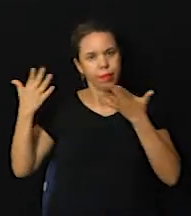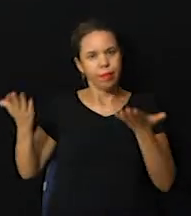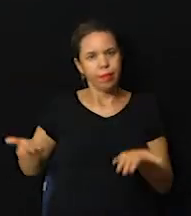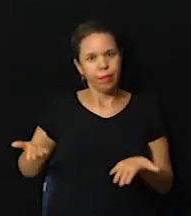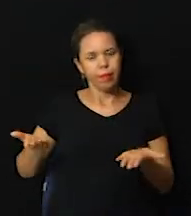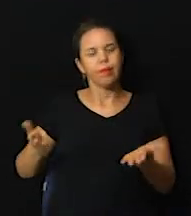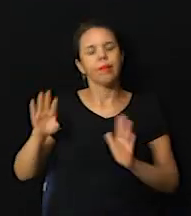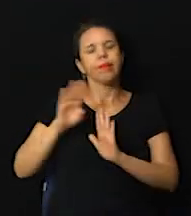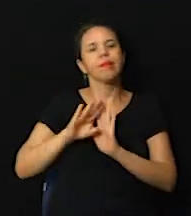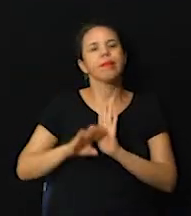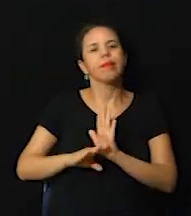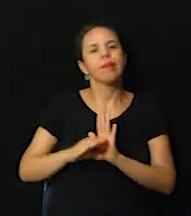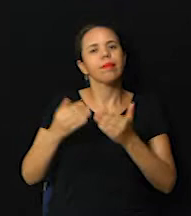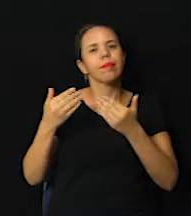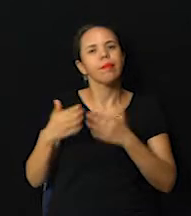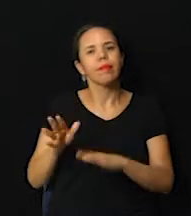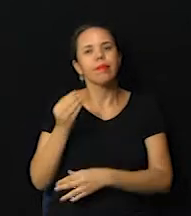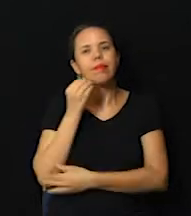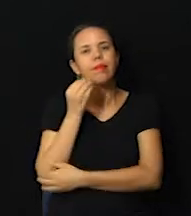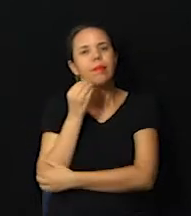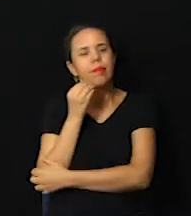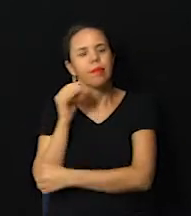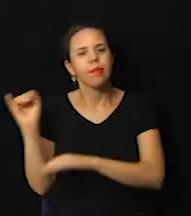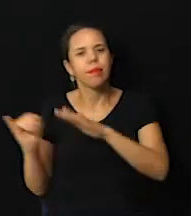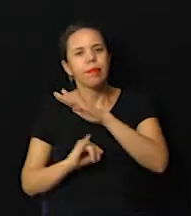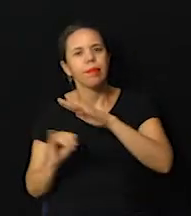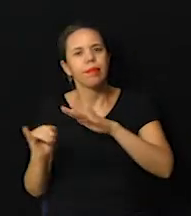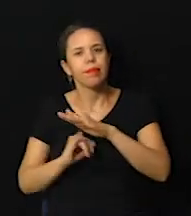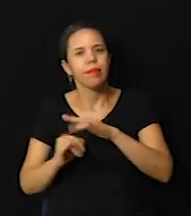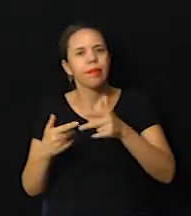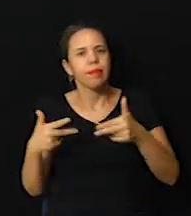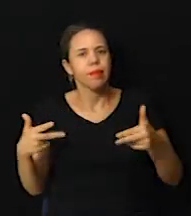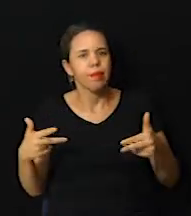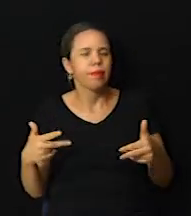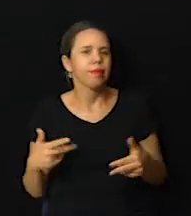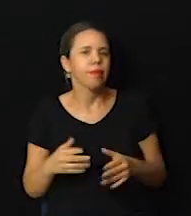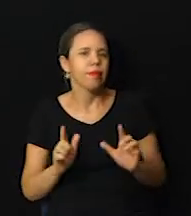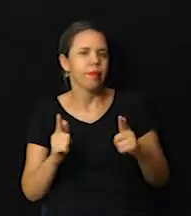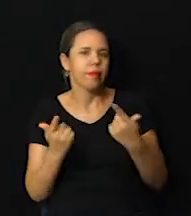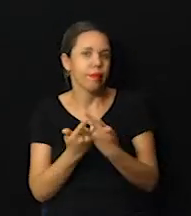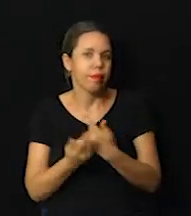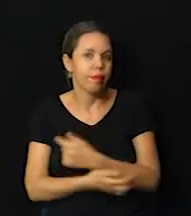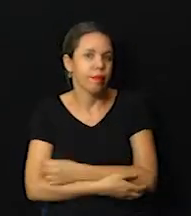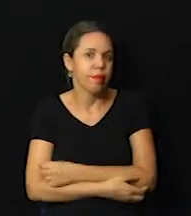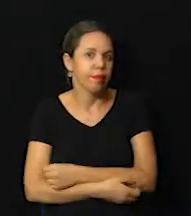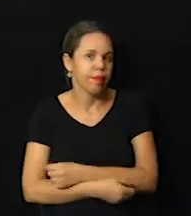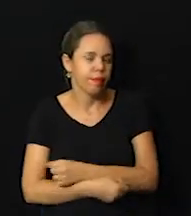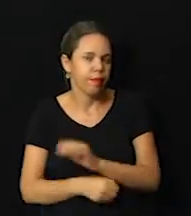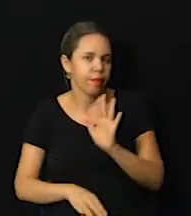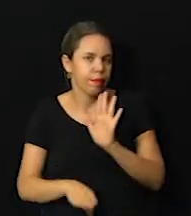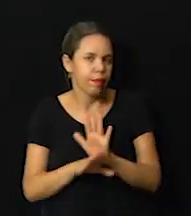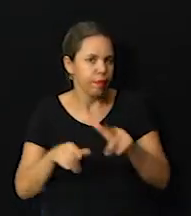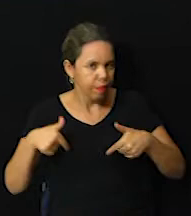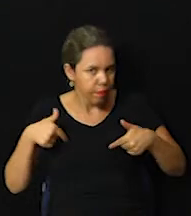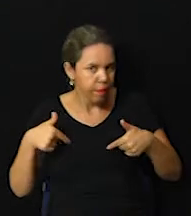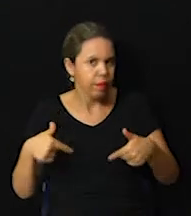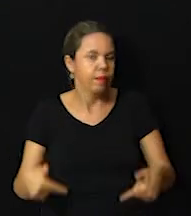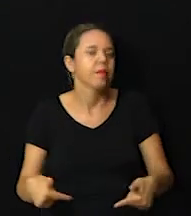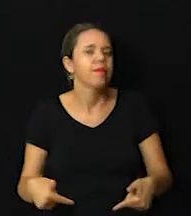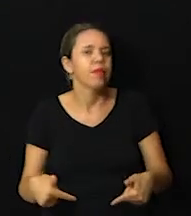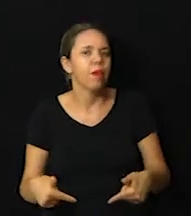esse programa que a gente abre espaço para ONGs, para entidades, para grupos que realizam boas ações,